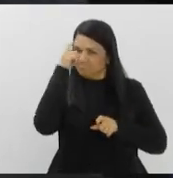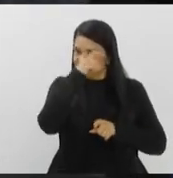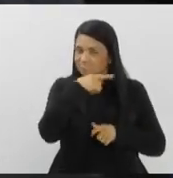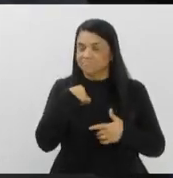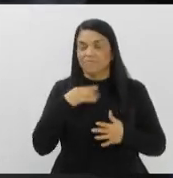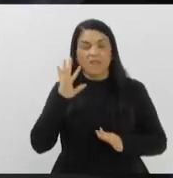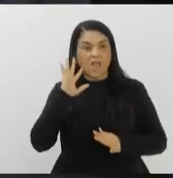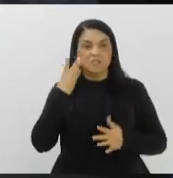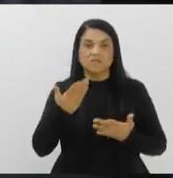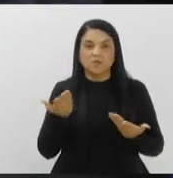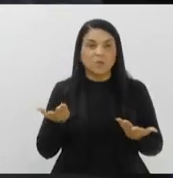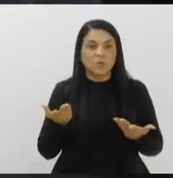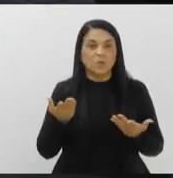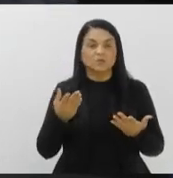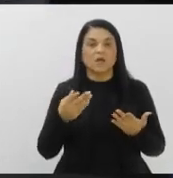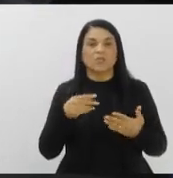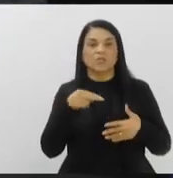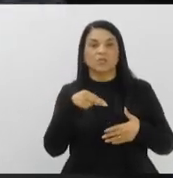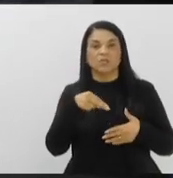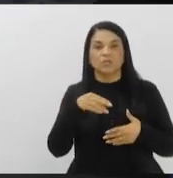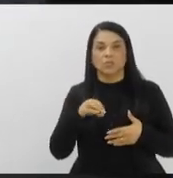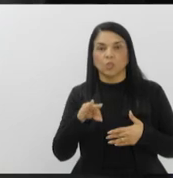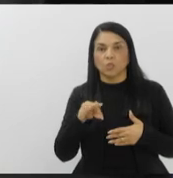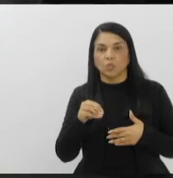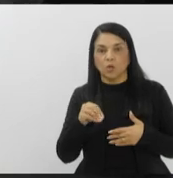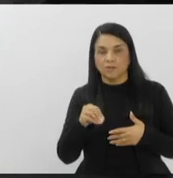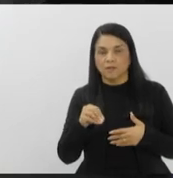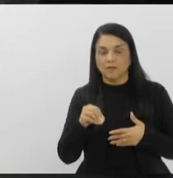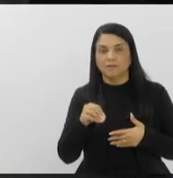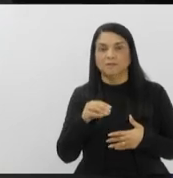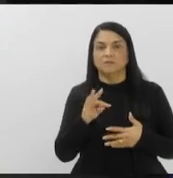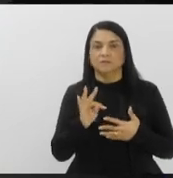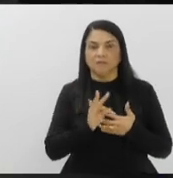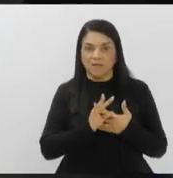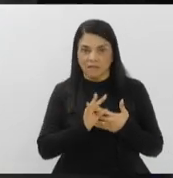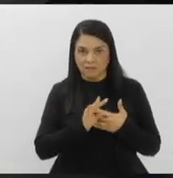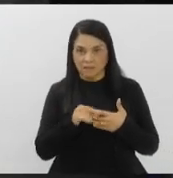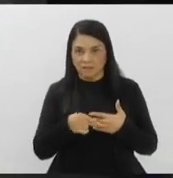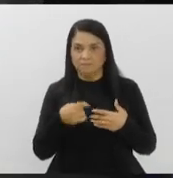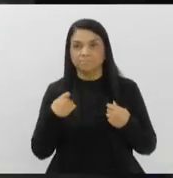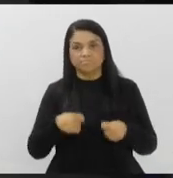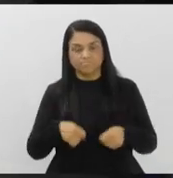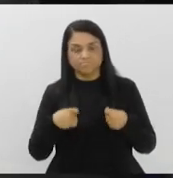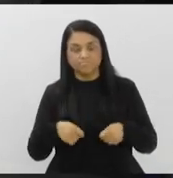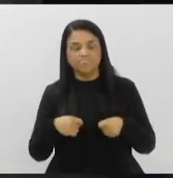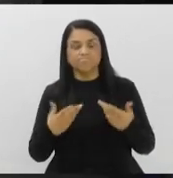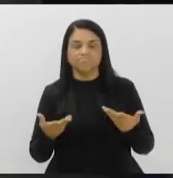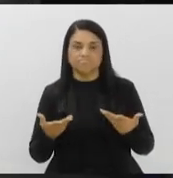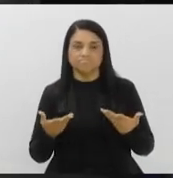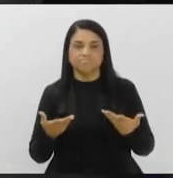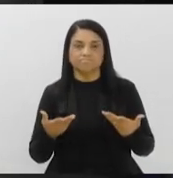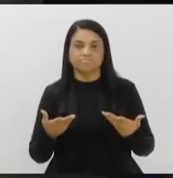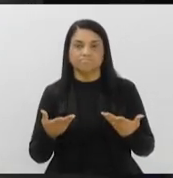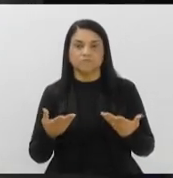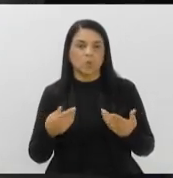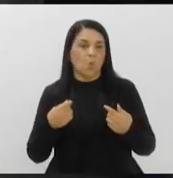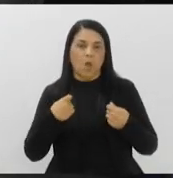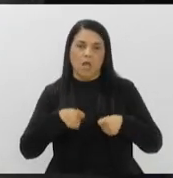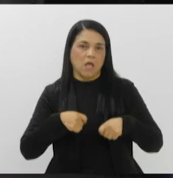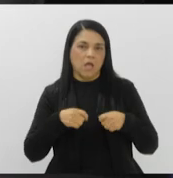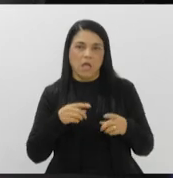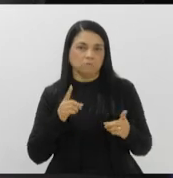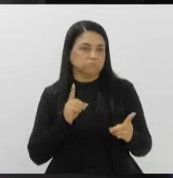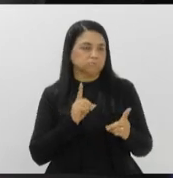por isso. Mas, enfim, essa nota técnica fala de diversos assuntos. Um deles é esse, que eu gostaria de destacar. Tá? Não atende às necessidades